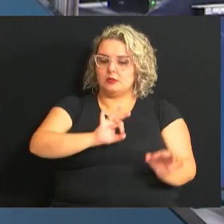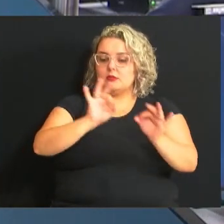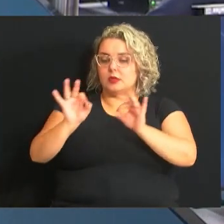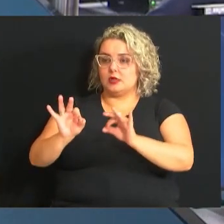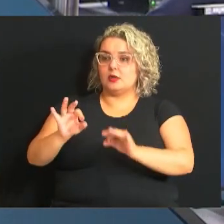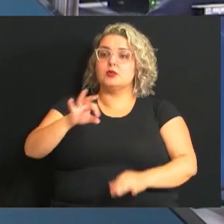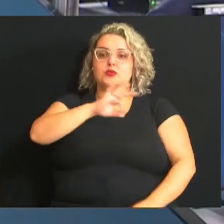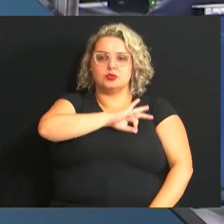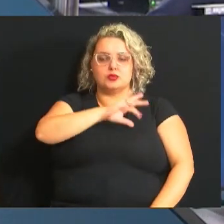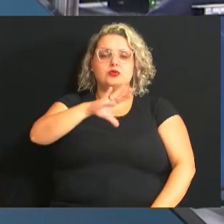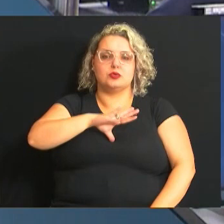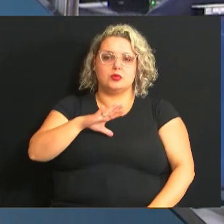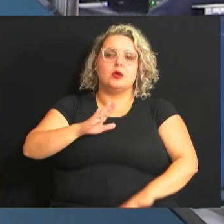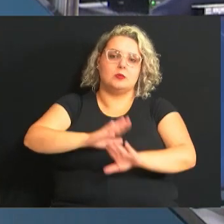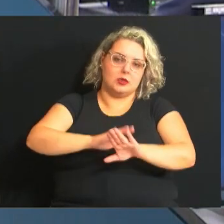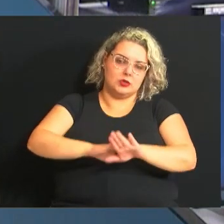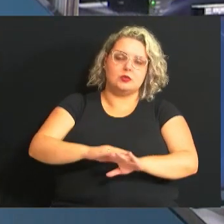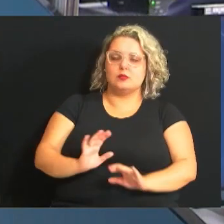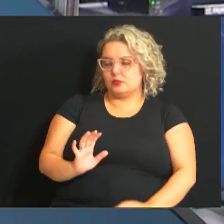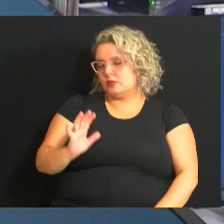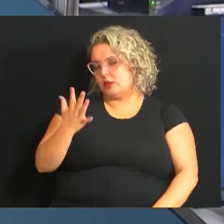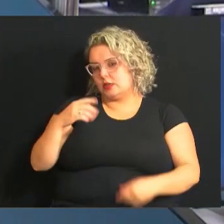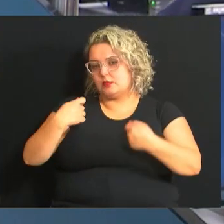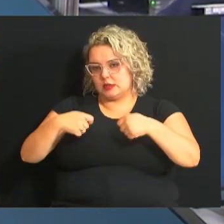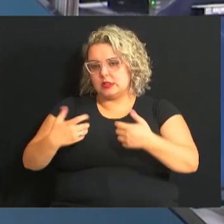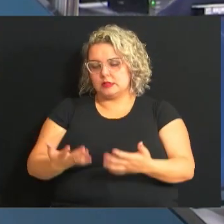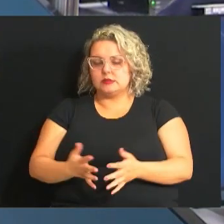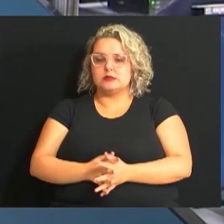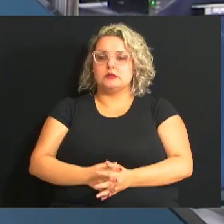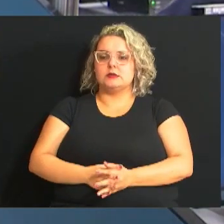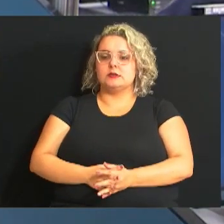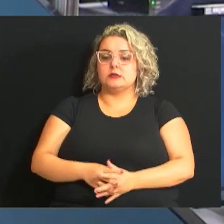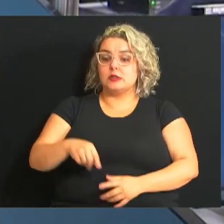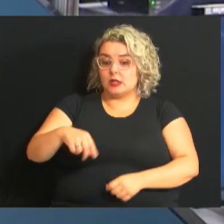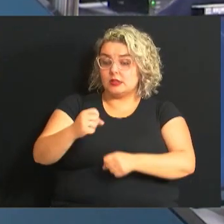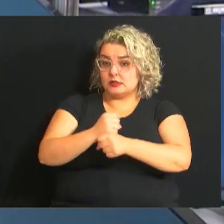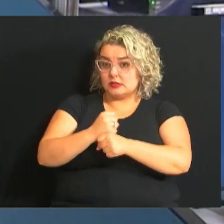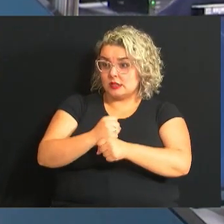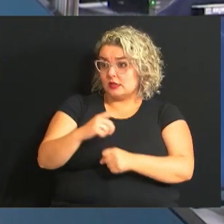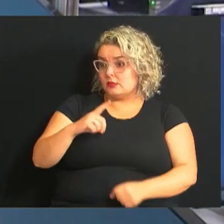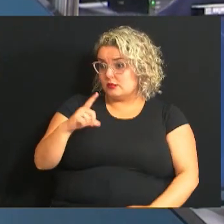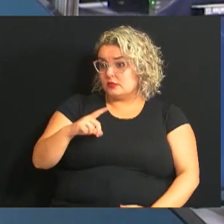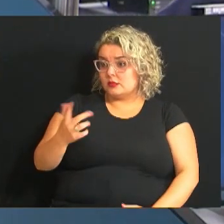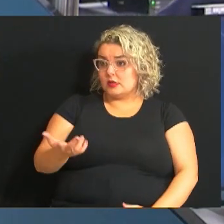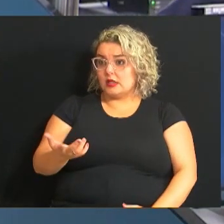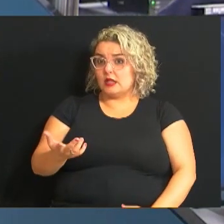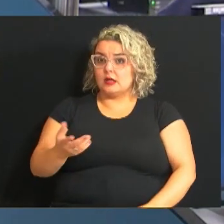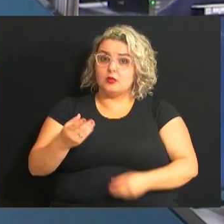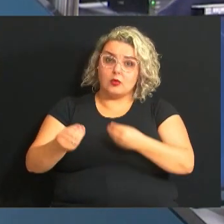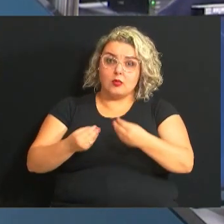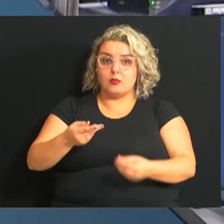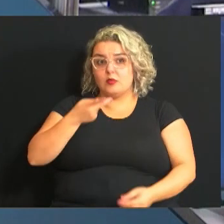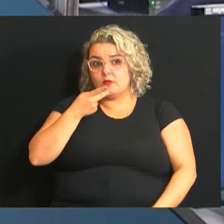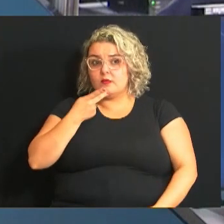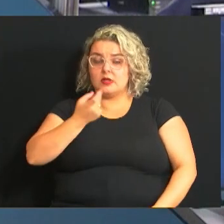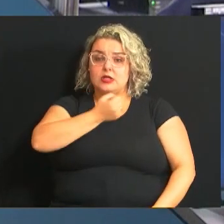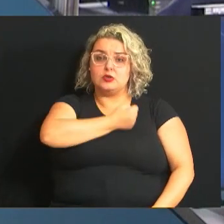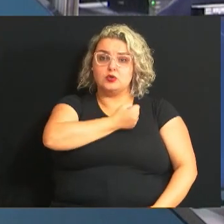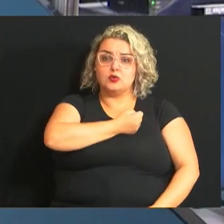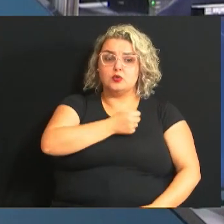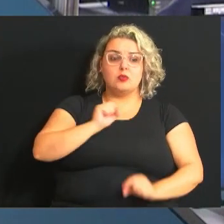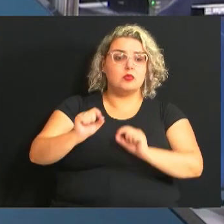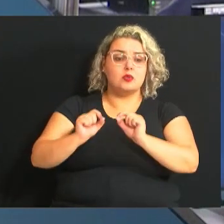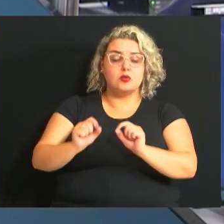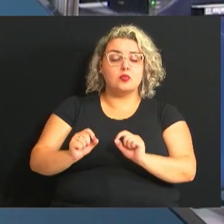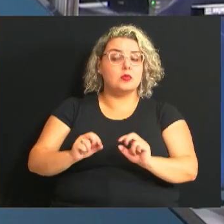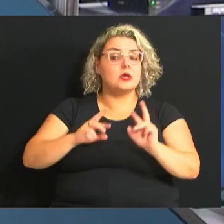são necessárias para aquela ocorrência. Bom, esse ano existe assim, dá para falar em números, o que vocês esperam atingir?